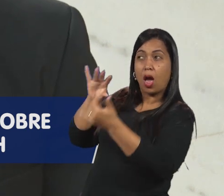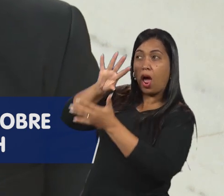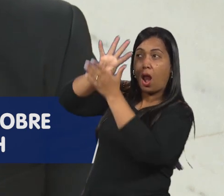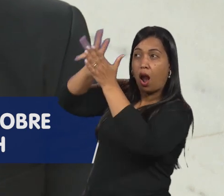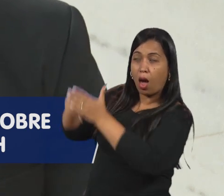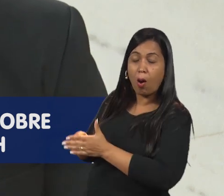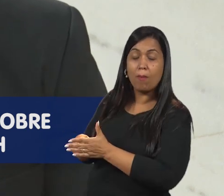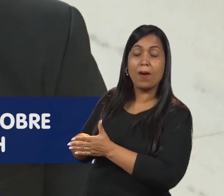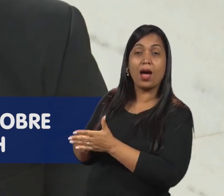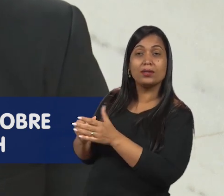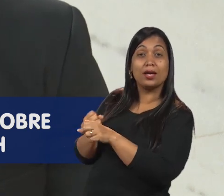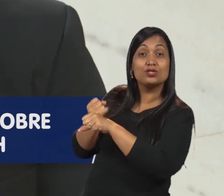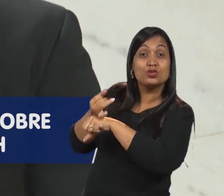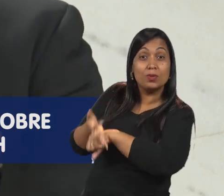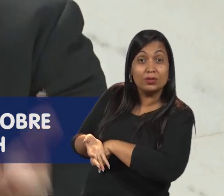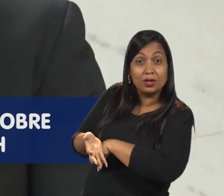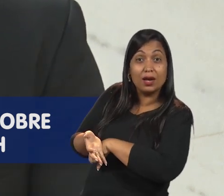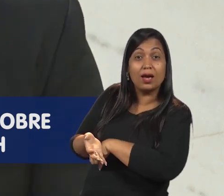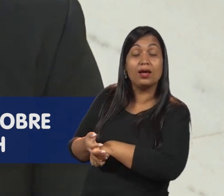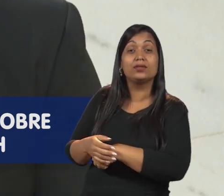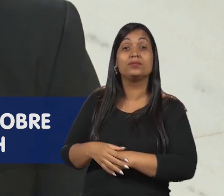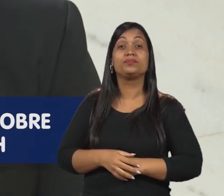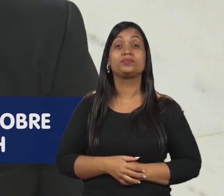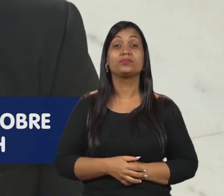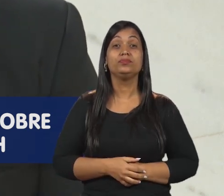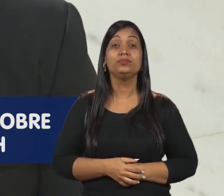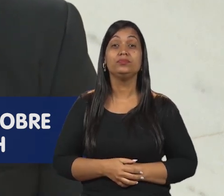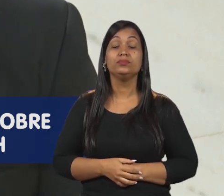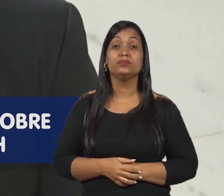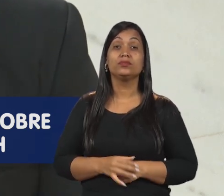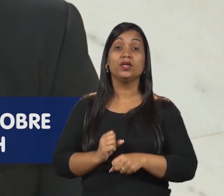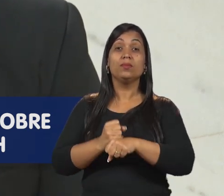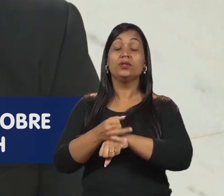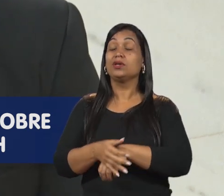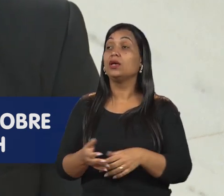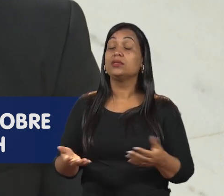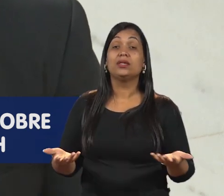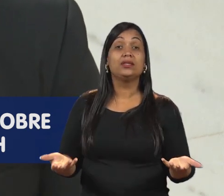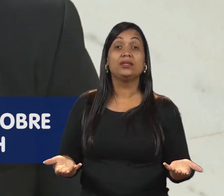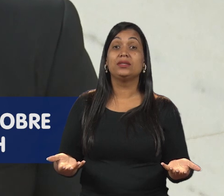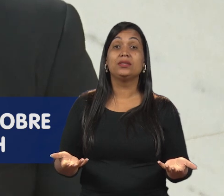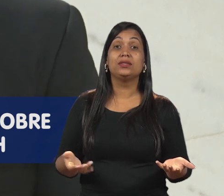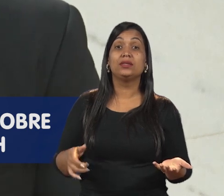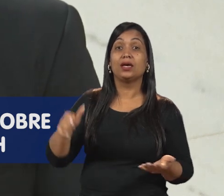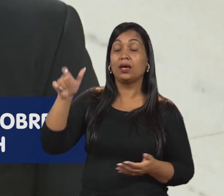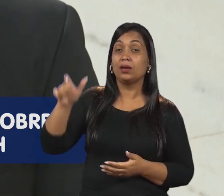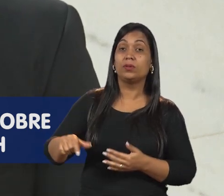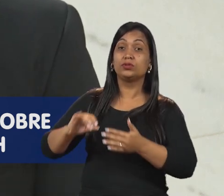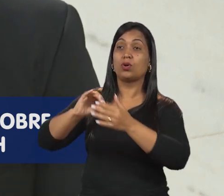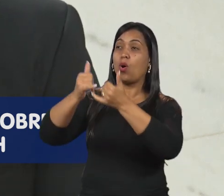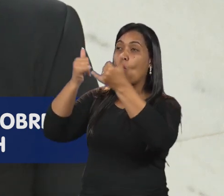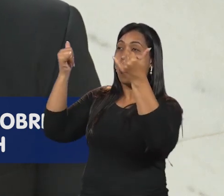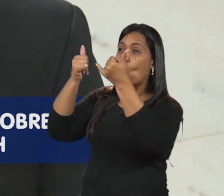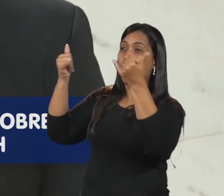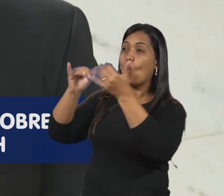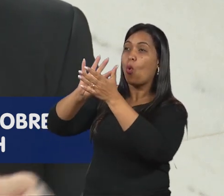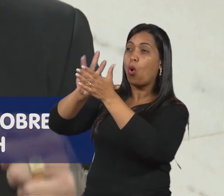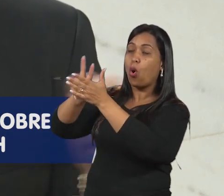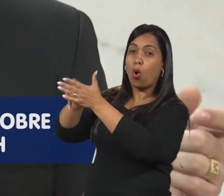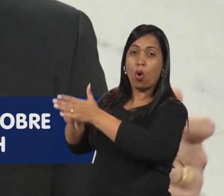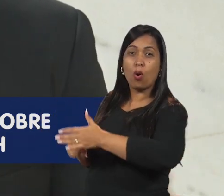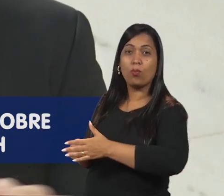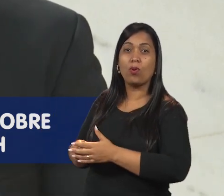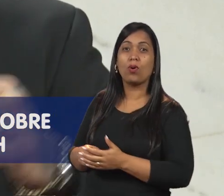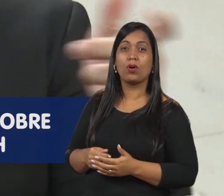furtada na madrugada, para você e o pessoal entender, na madrugada, e que aquele indivíduo furtou aquele material